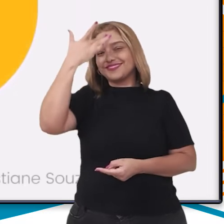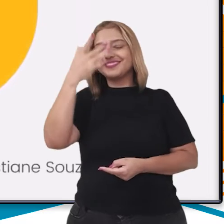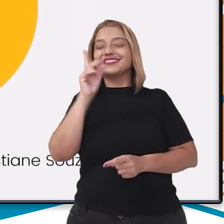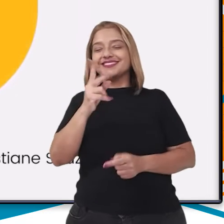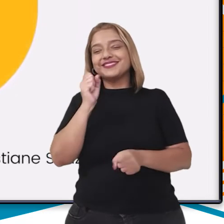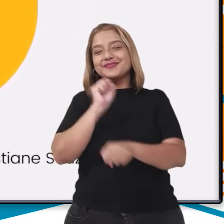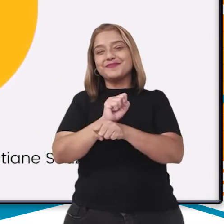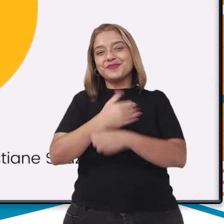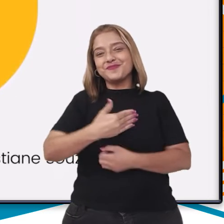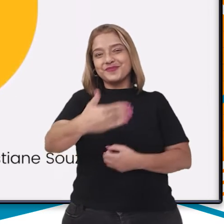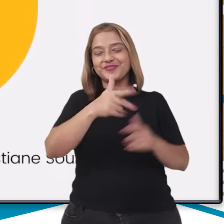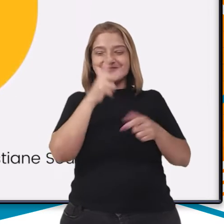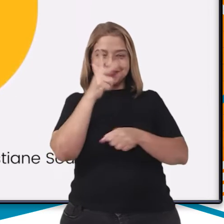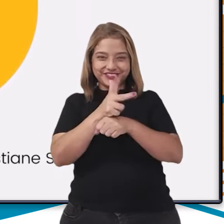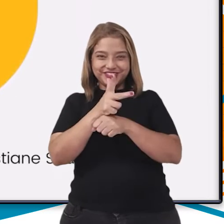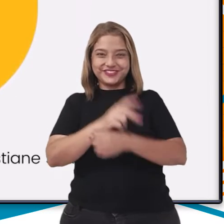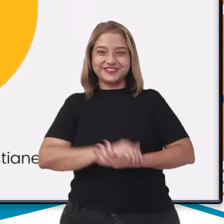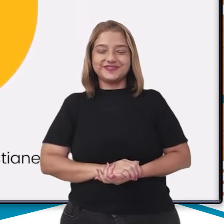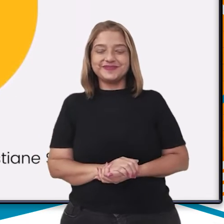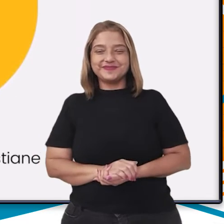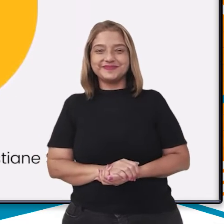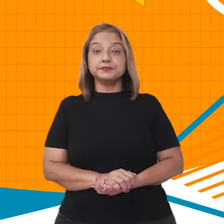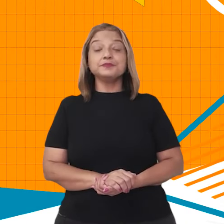até o próximo vídeo.